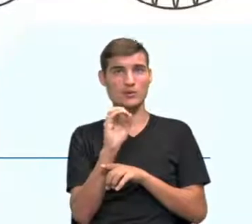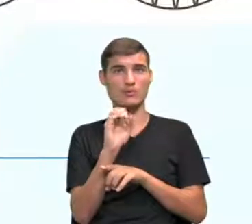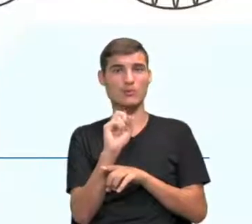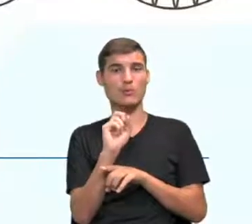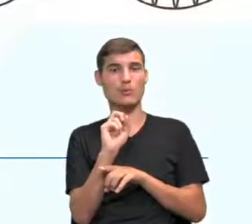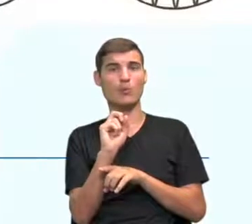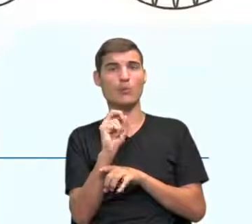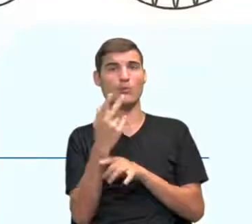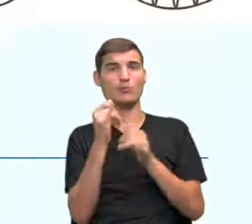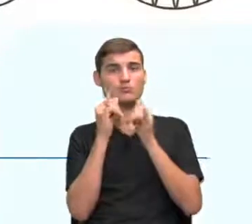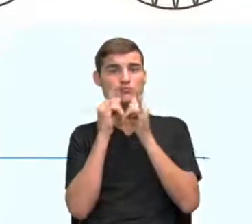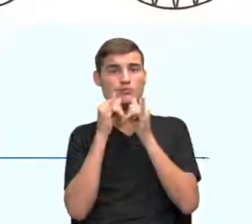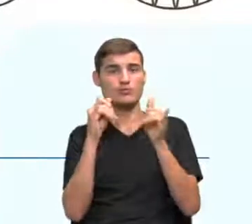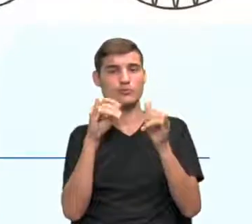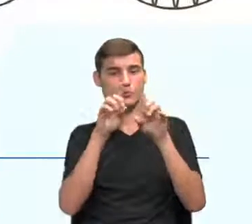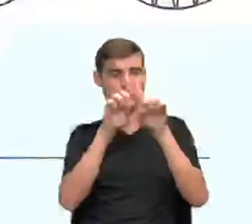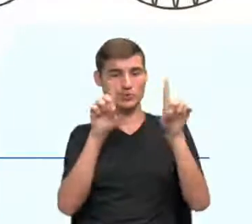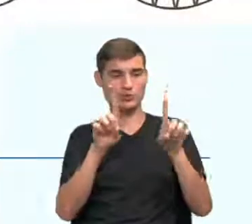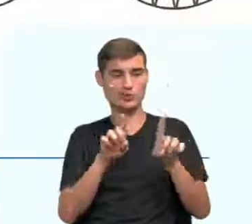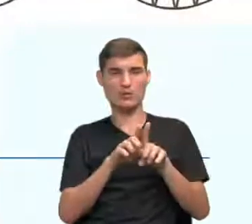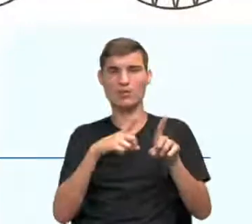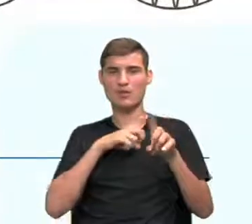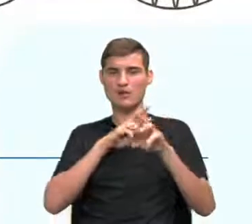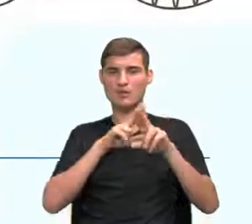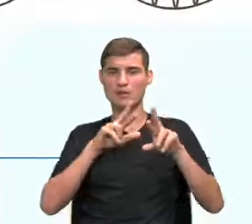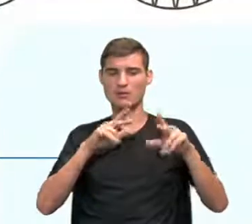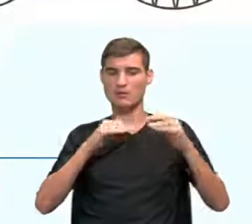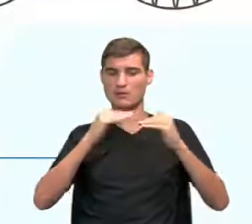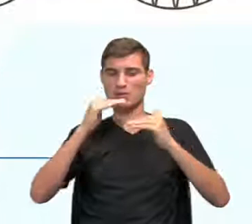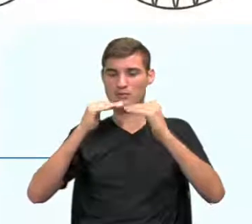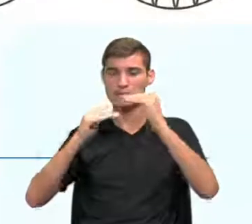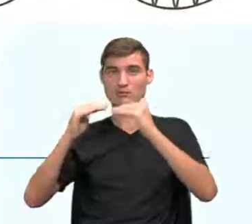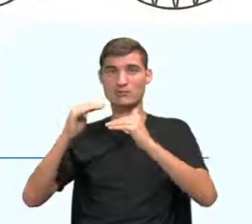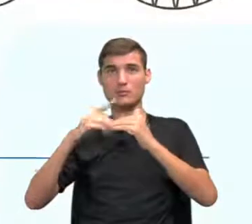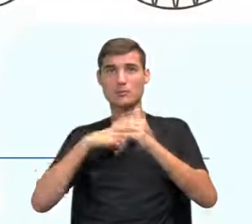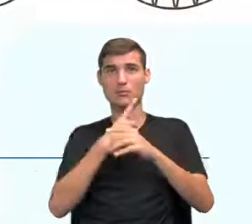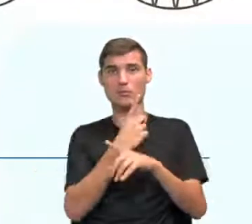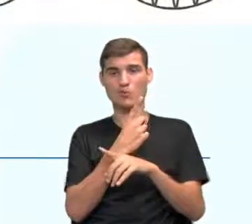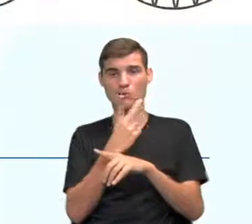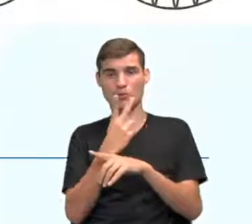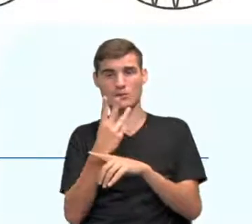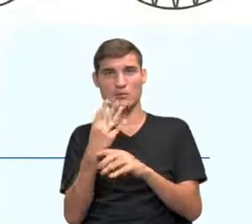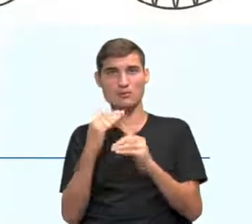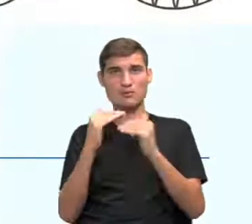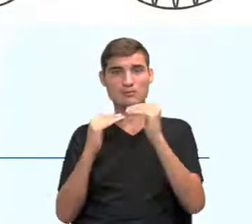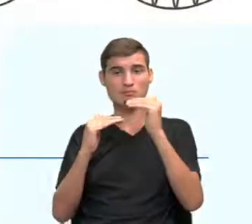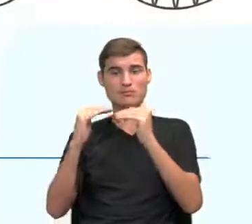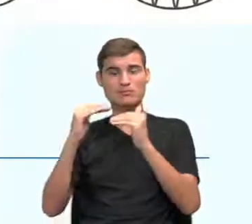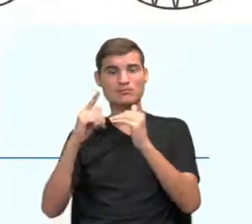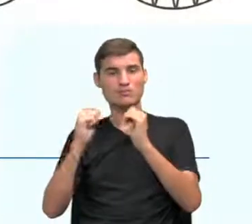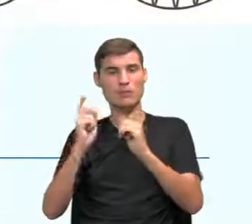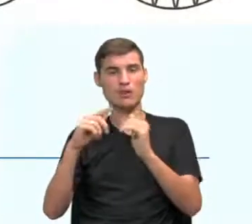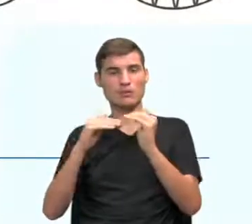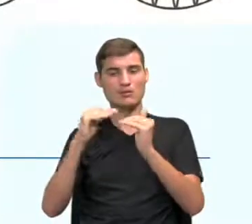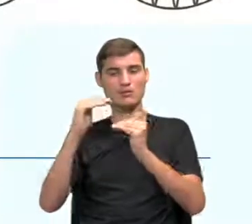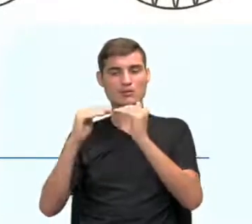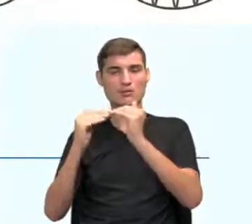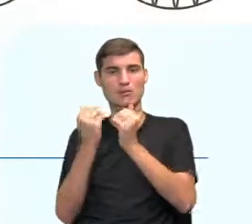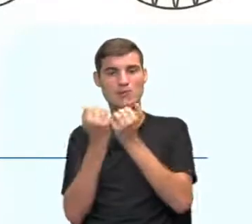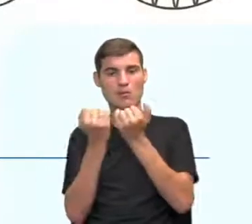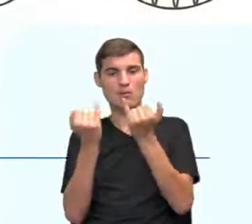de sinais digitalizados, onde tem vários níveis, um nível, outro nível. Então eu falo de níveis,